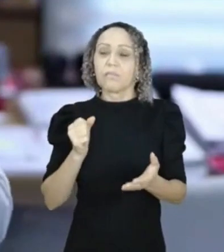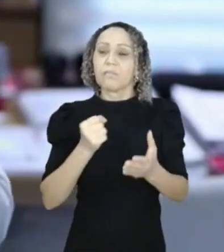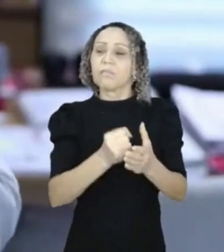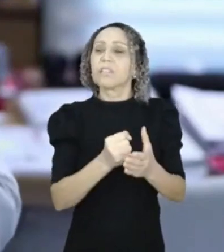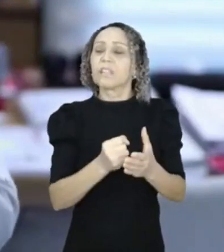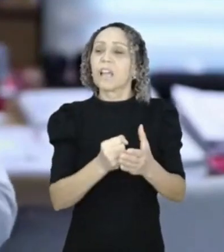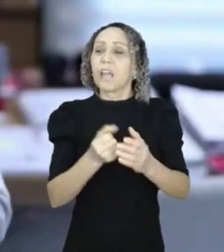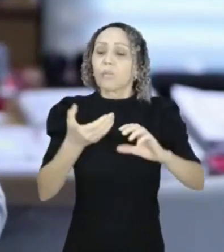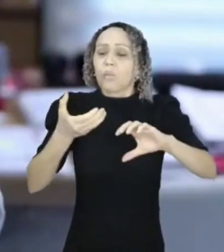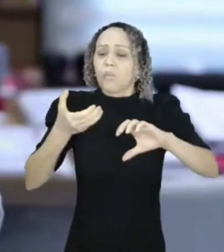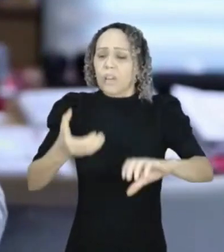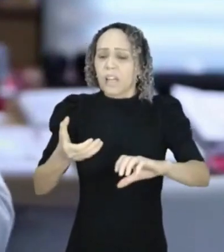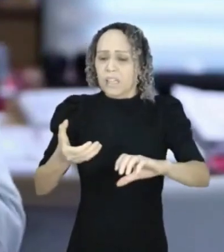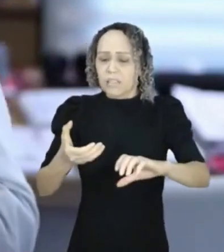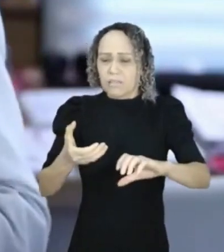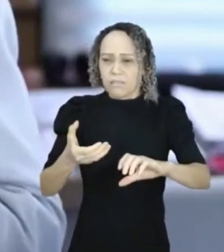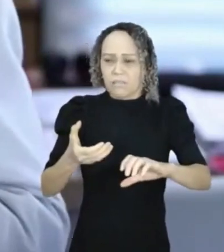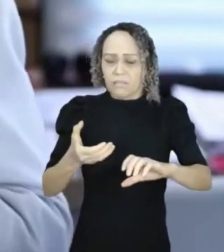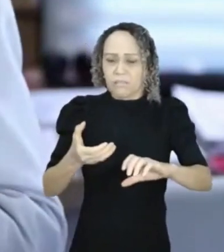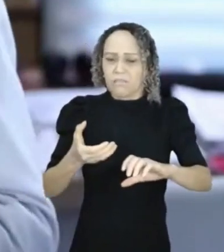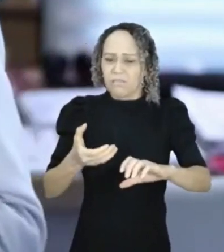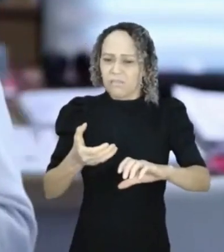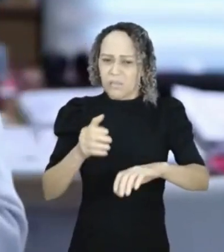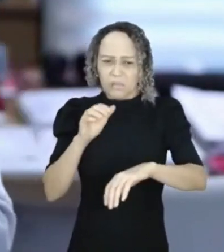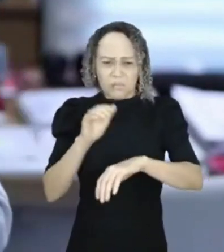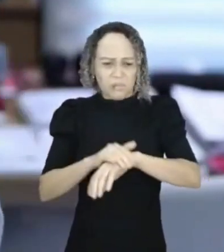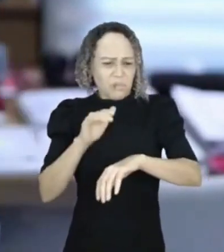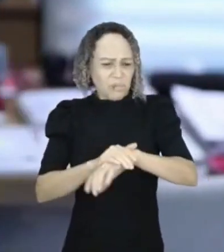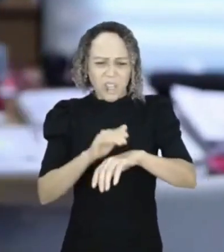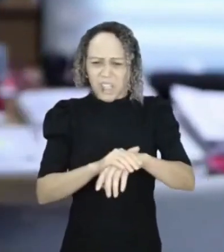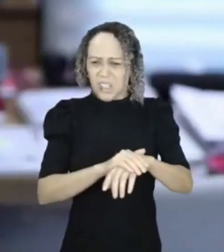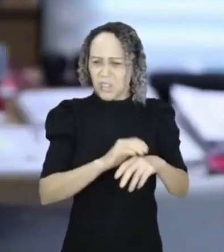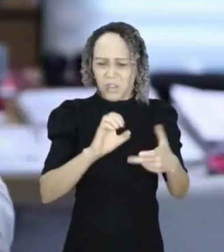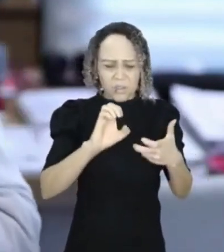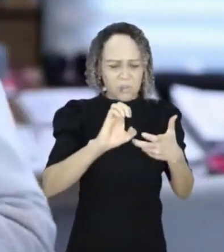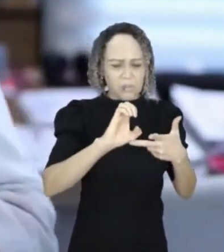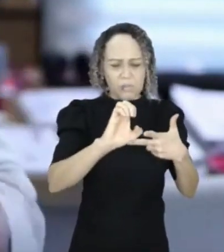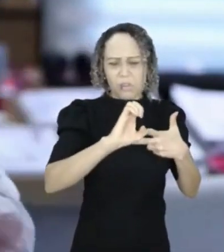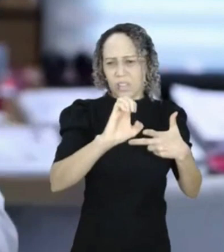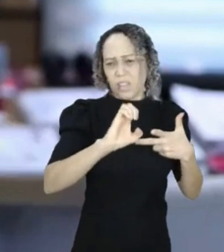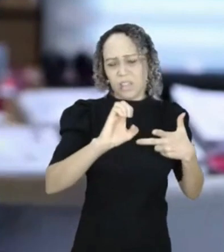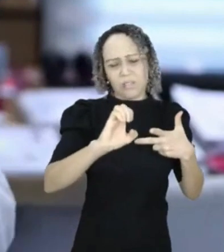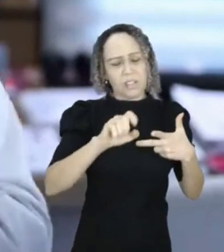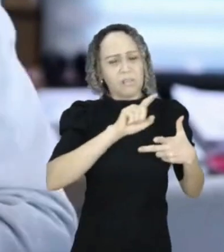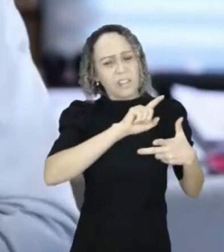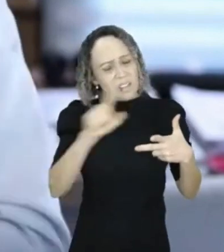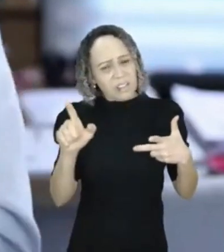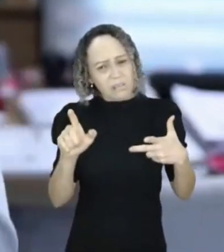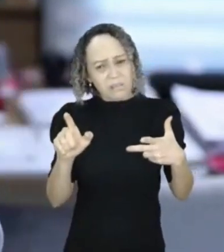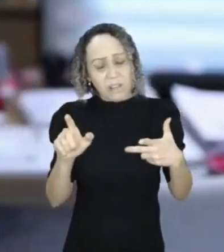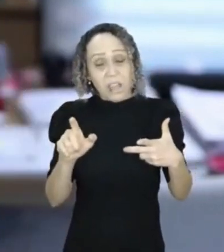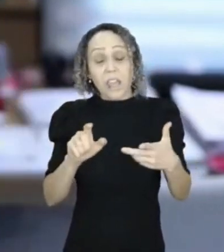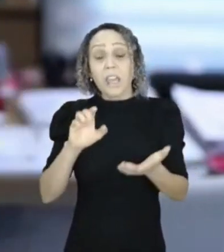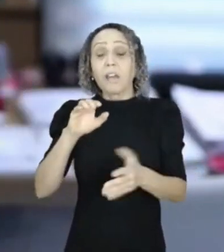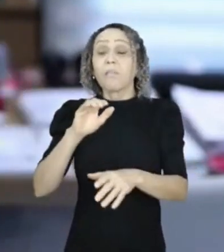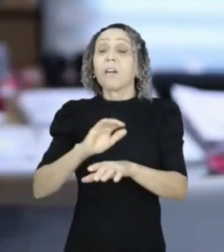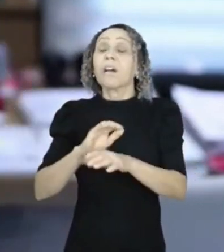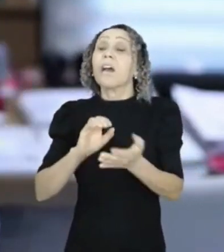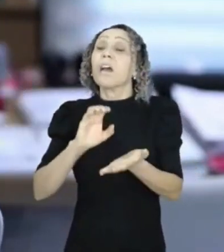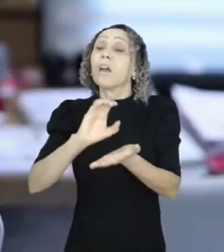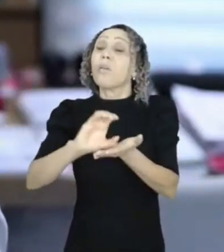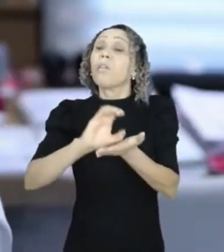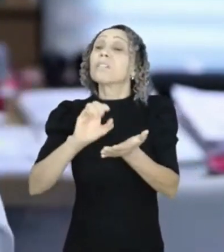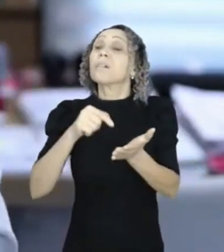proposta que já não é só sua, já não é só do Poder Executivo, é uma proposta que tem muito a ver com a participação da